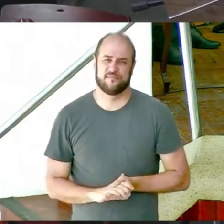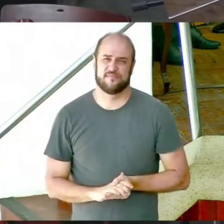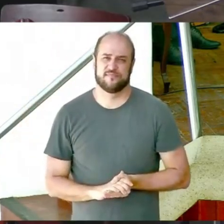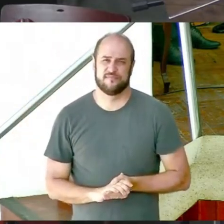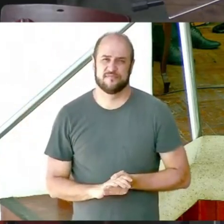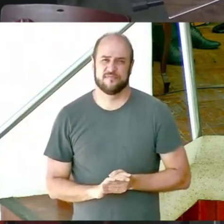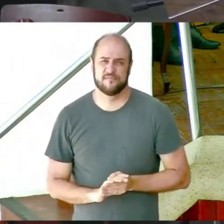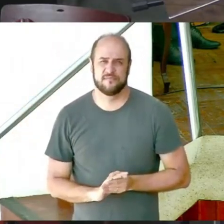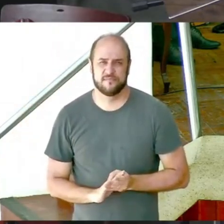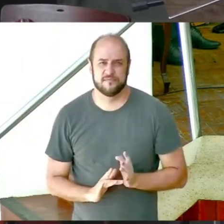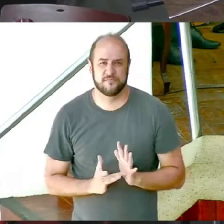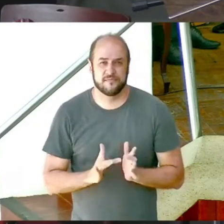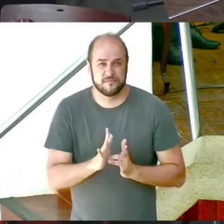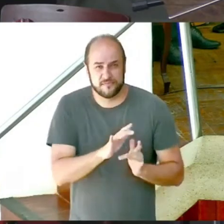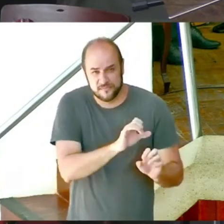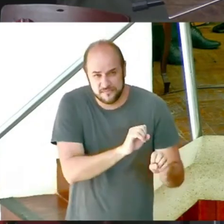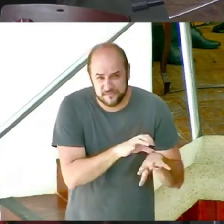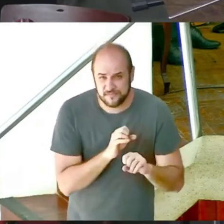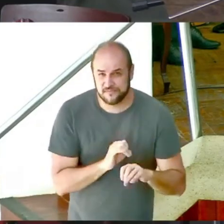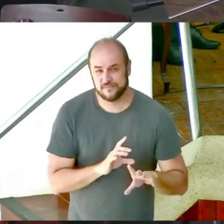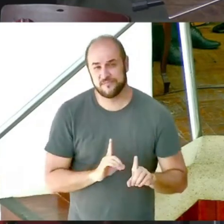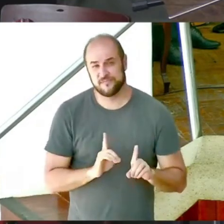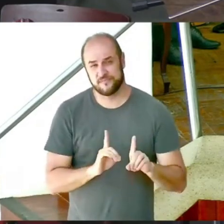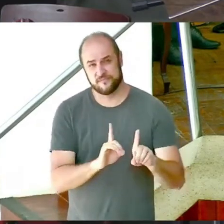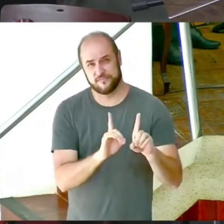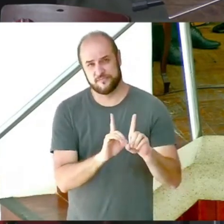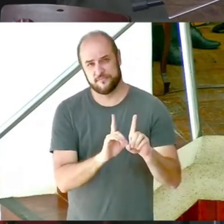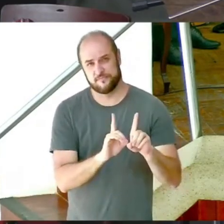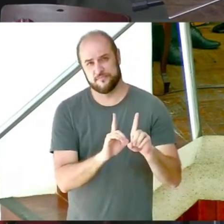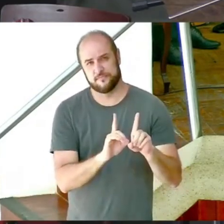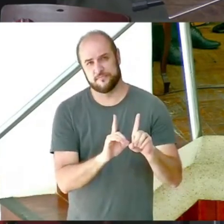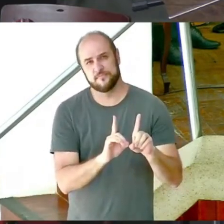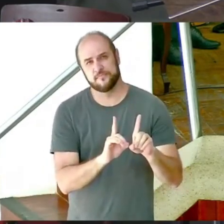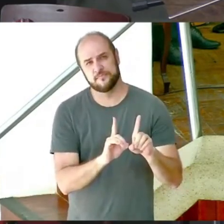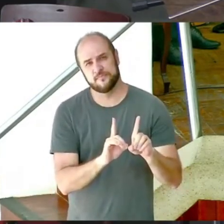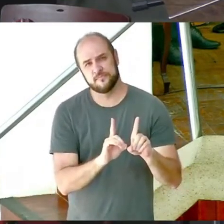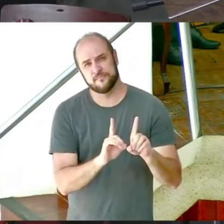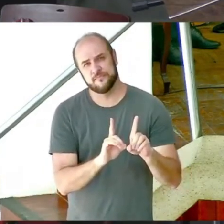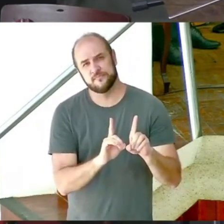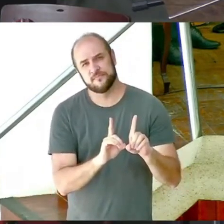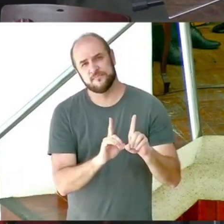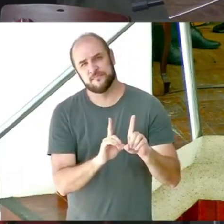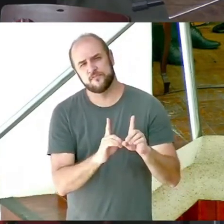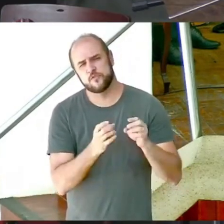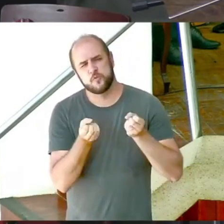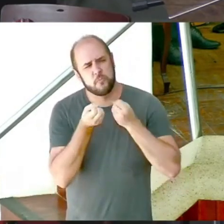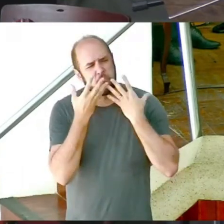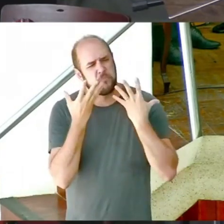Jesus ensina aos seus discípulos algo tremendo e precioso.